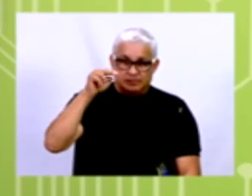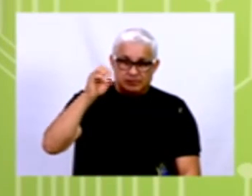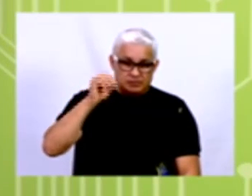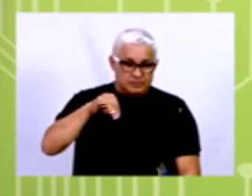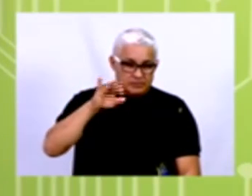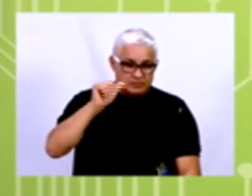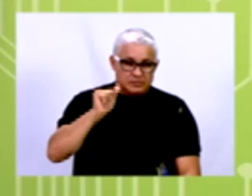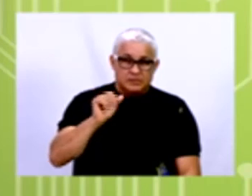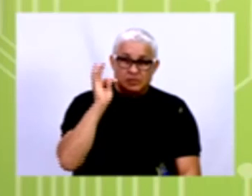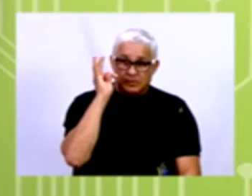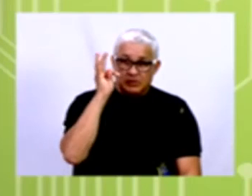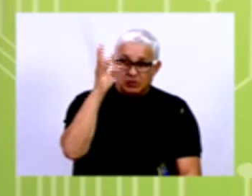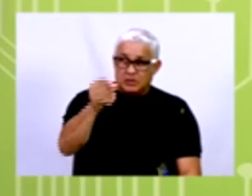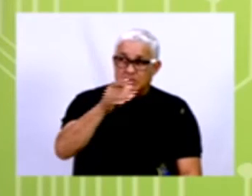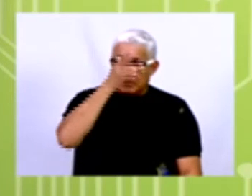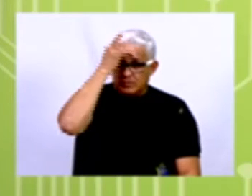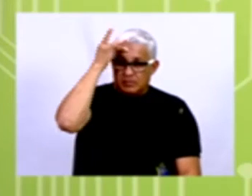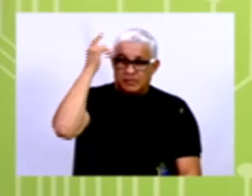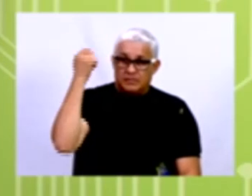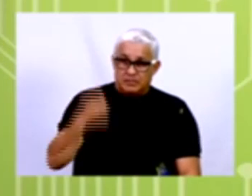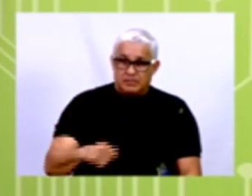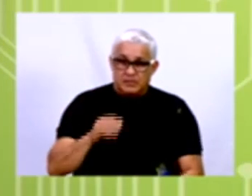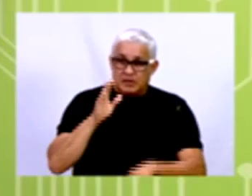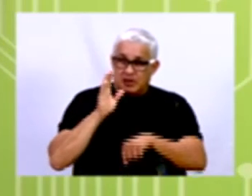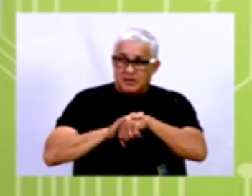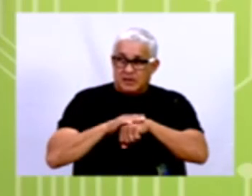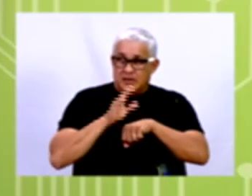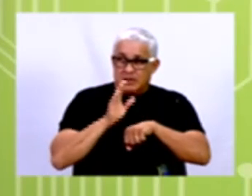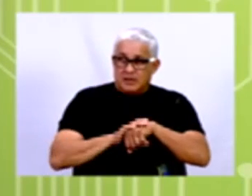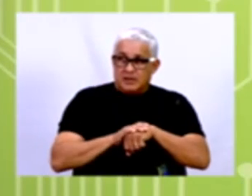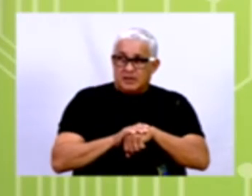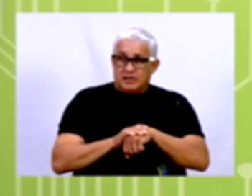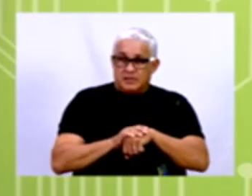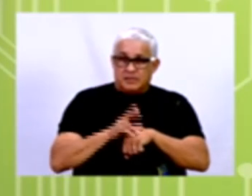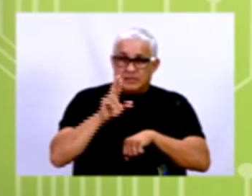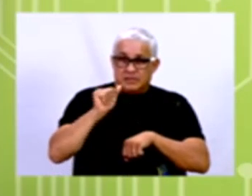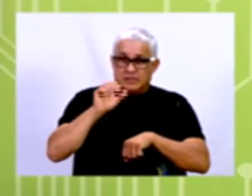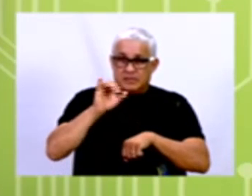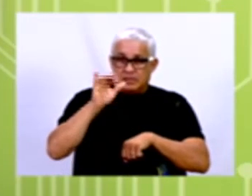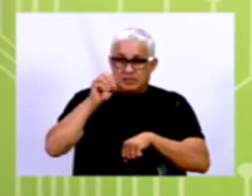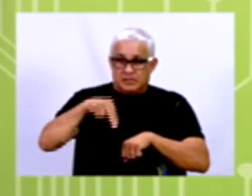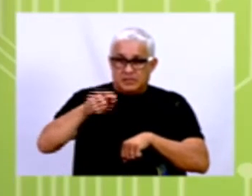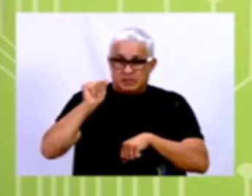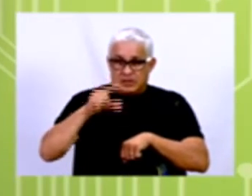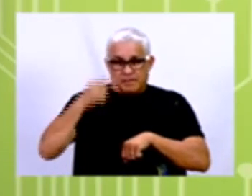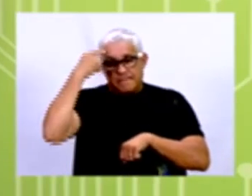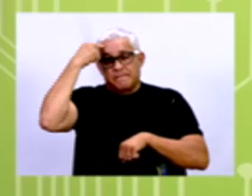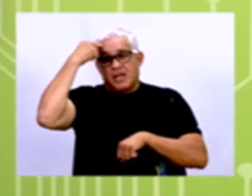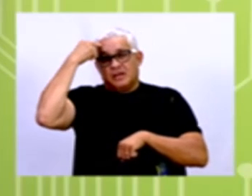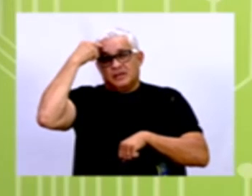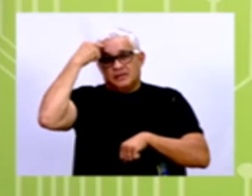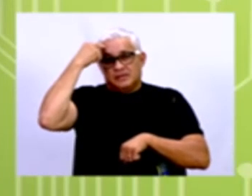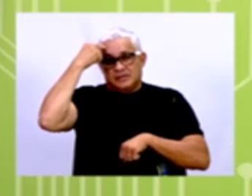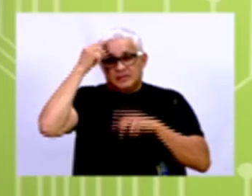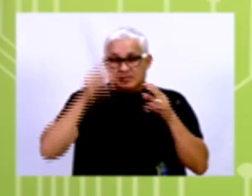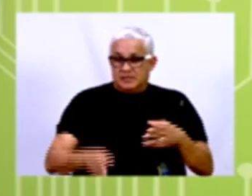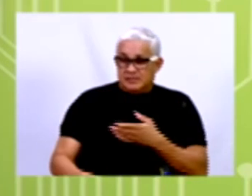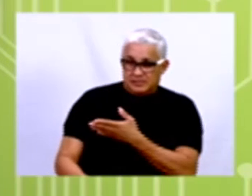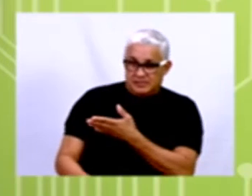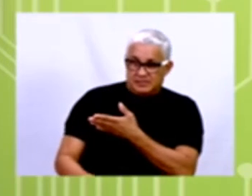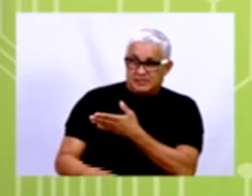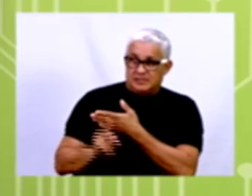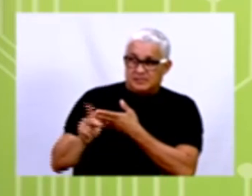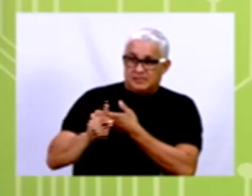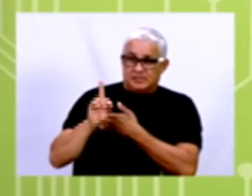indivíduo deve agir e age de forma racional, nessa direção que a professora